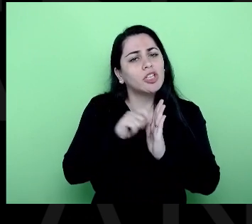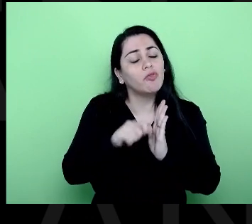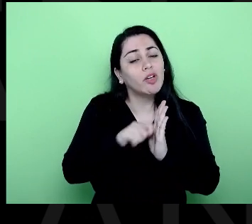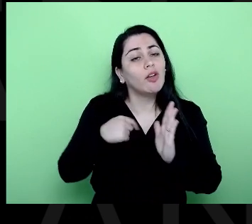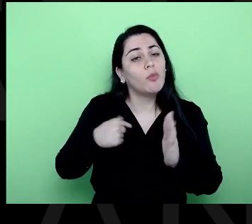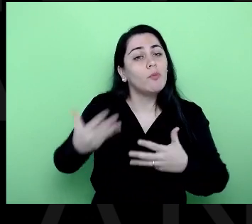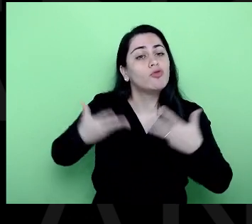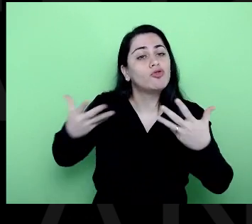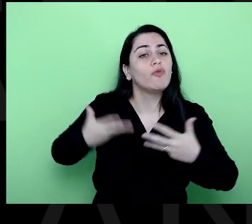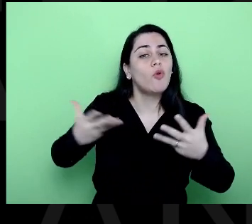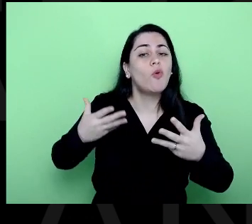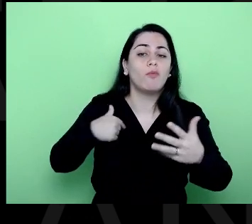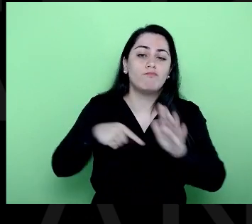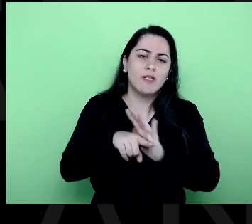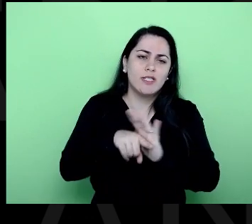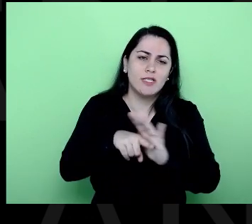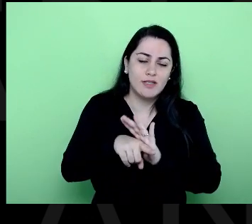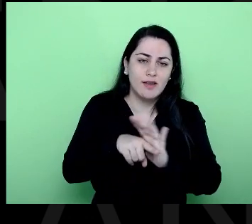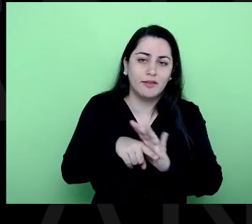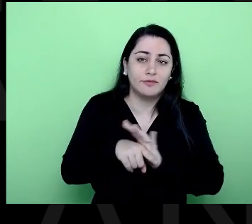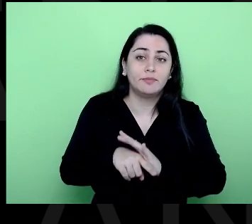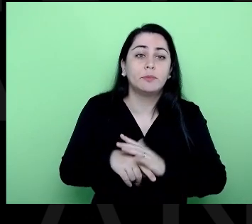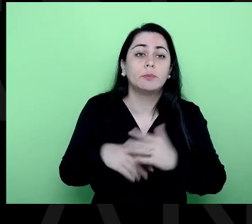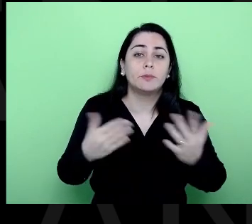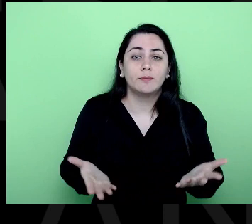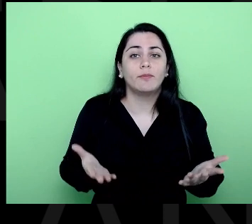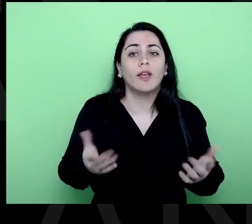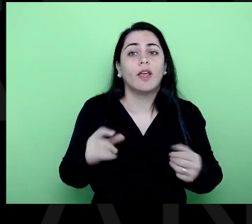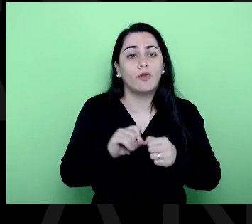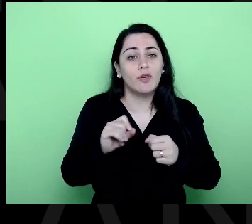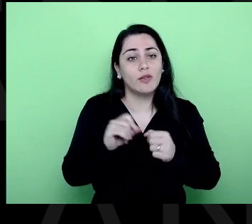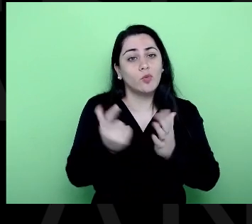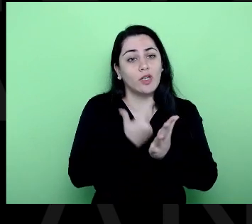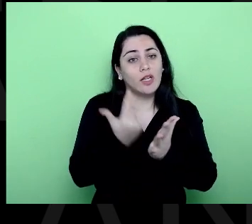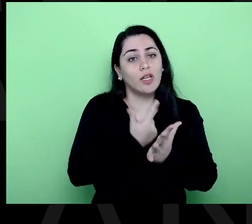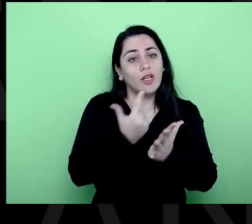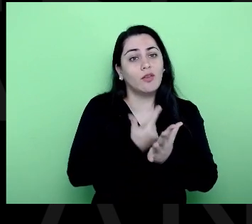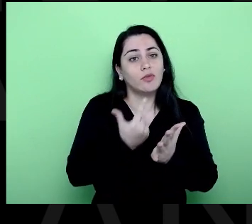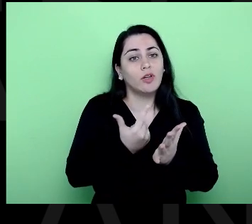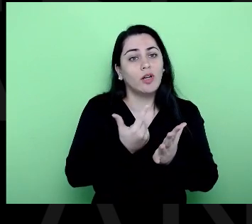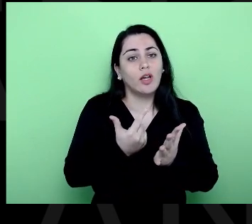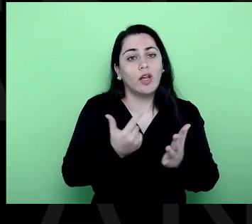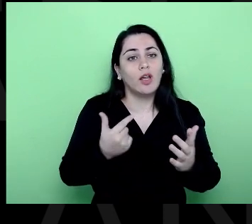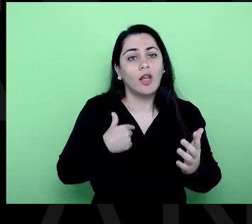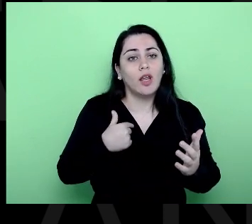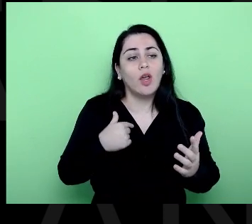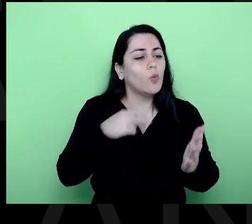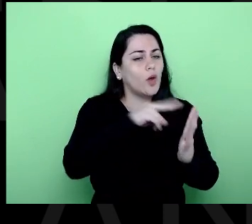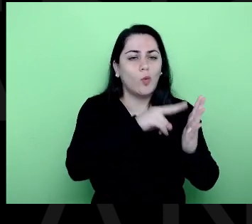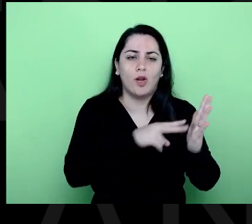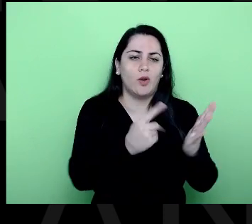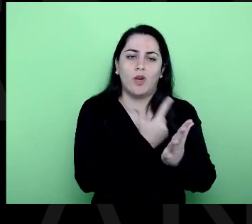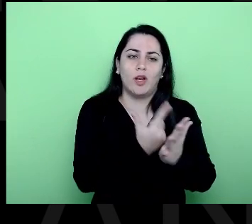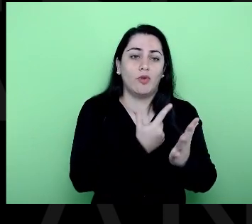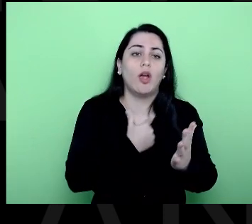instigou a pesquisar. E quando eu estava fazendo o livro, eu procurei, assim, não ler o Minha Razão de Viver. Eu escutei